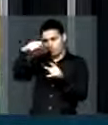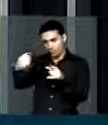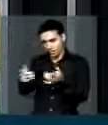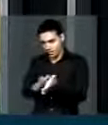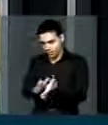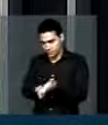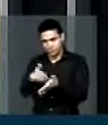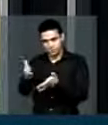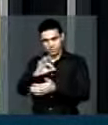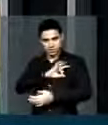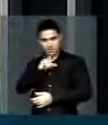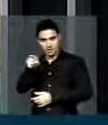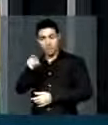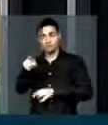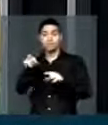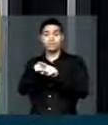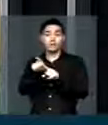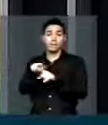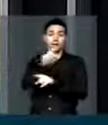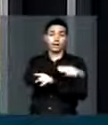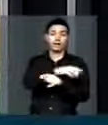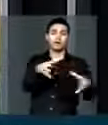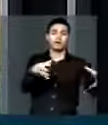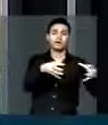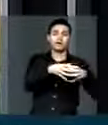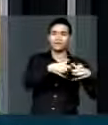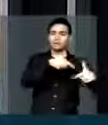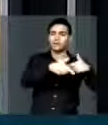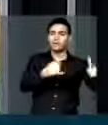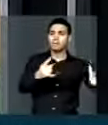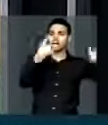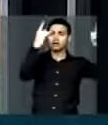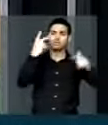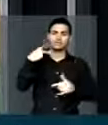momento, quanto das câmaras de vereadores,